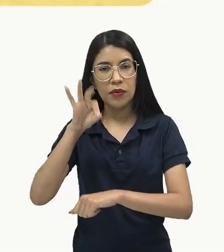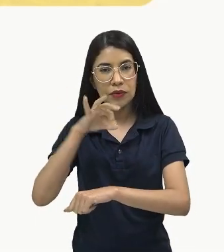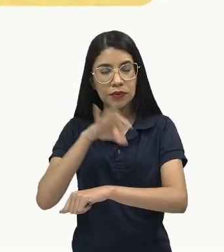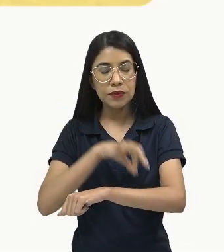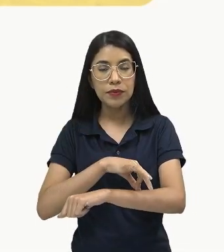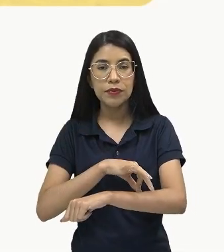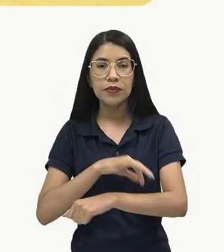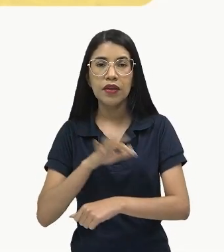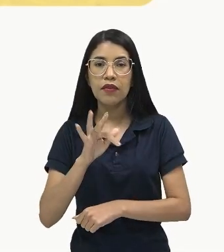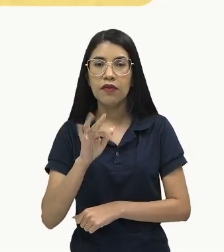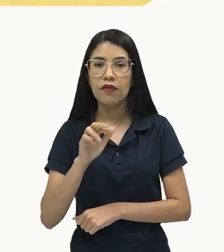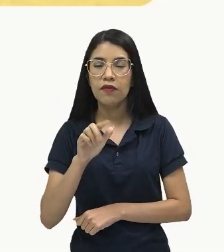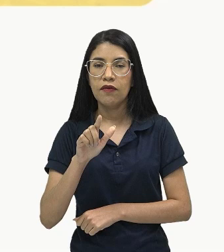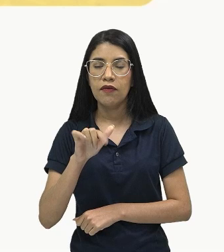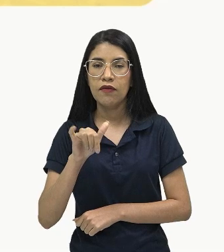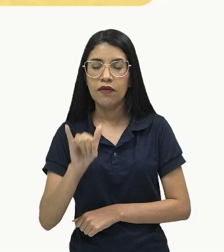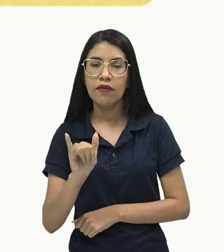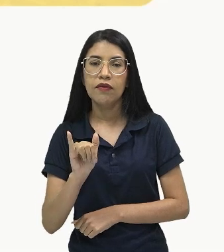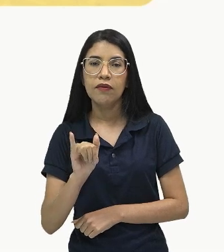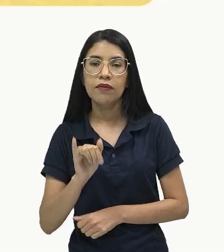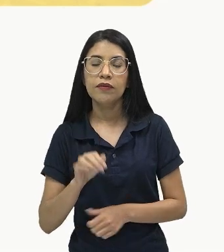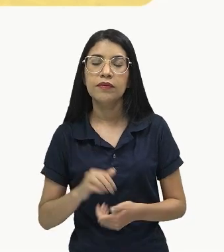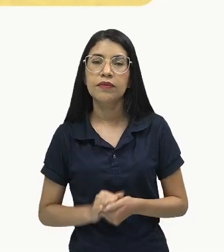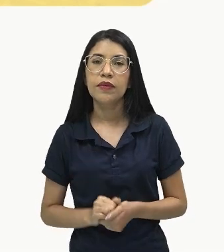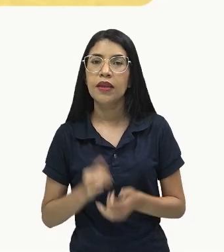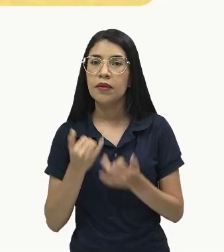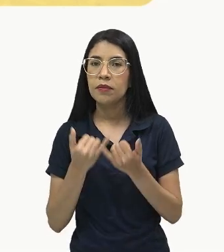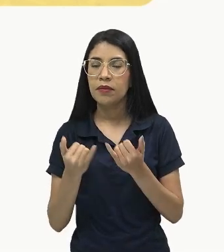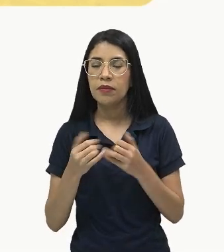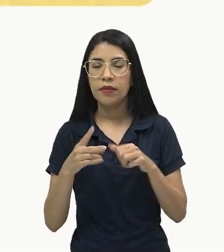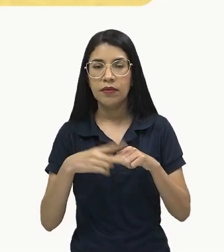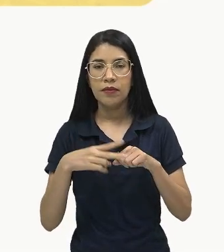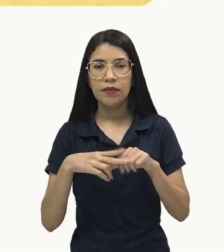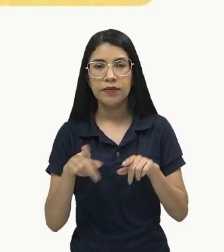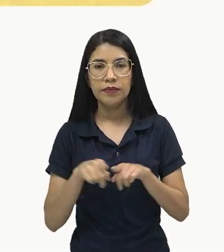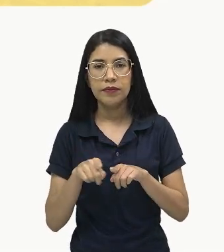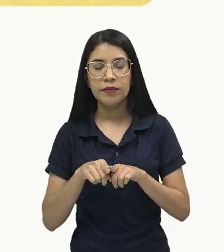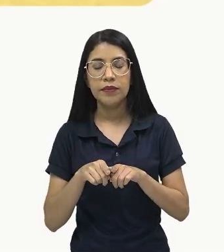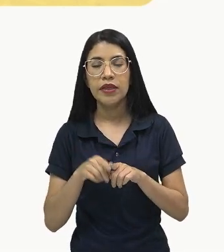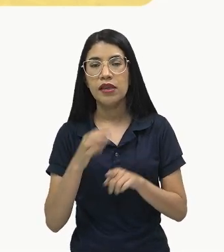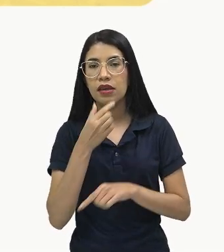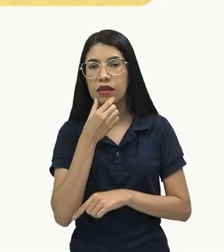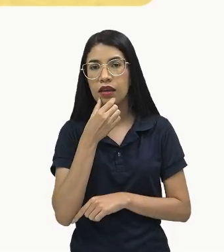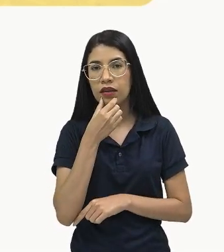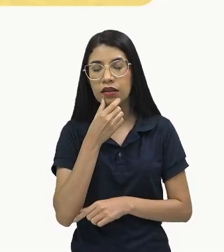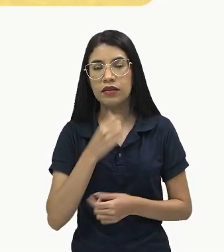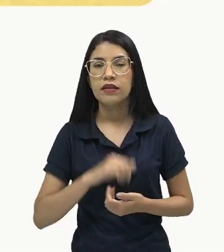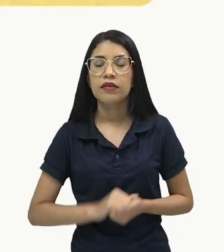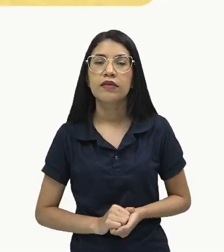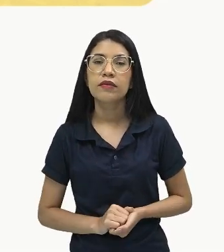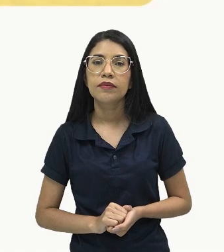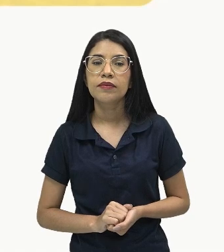fly mesmo em inglês, tá? Parecido com o verbo, certo? Bom, eu vou dizer